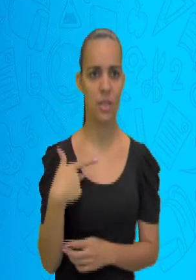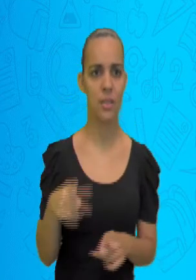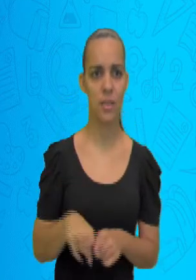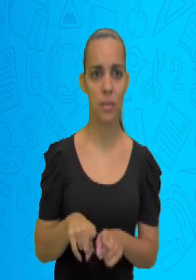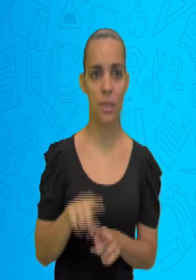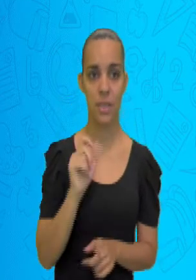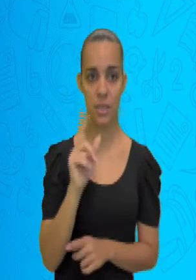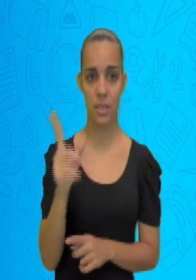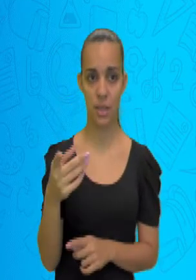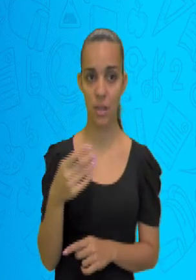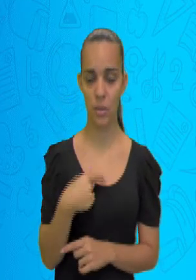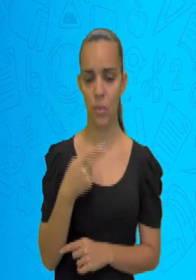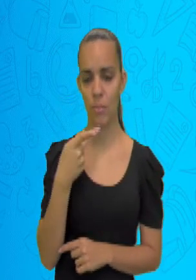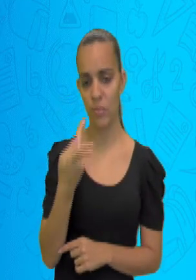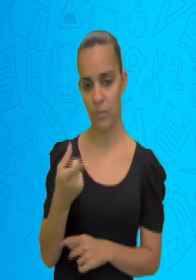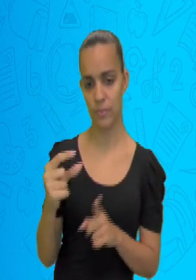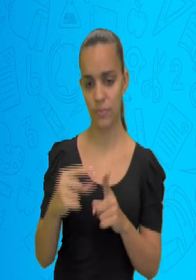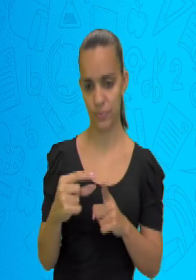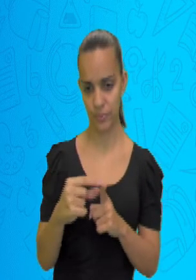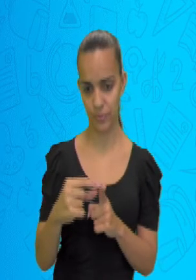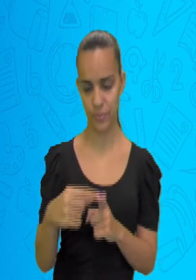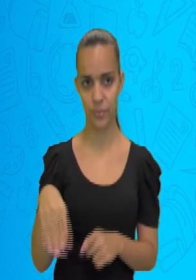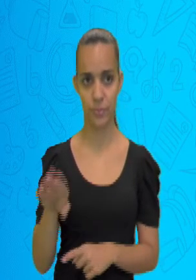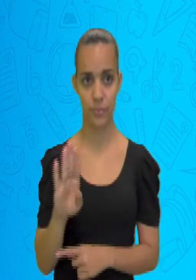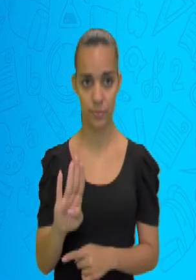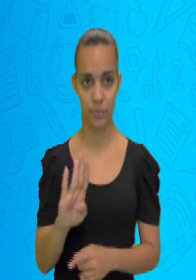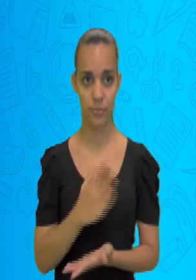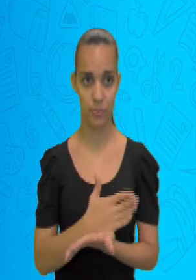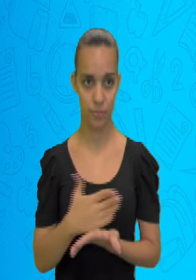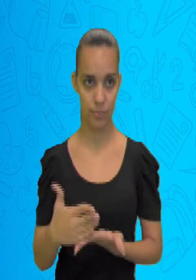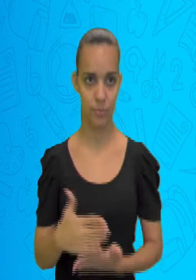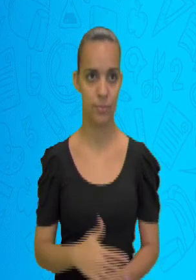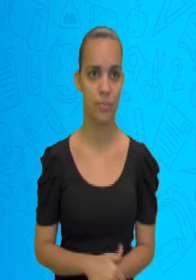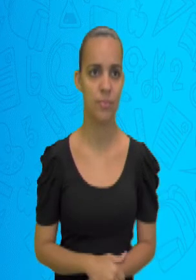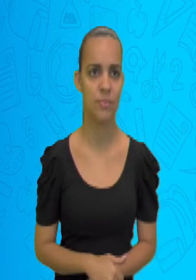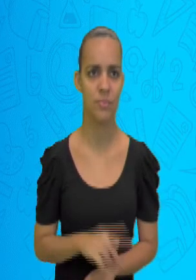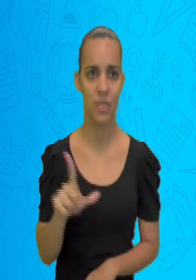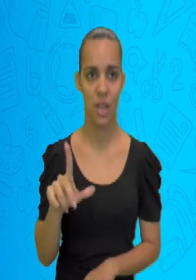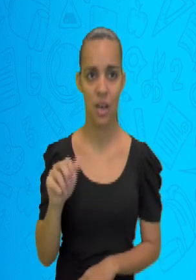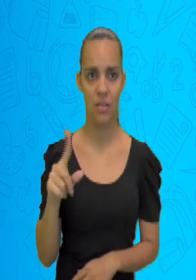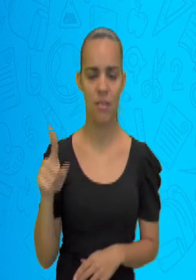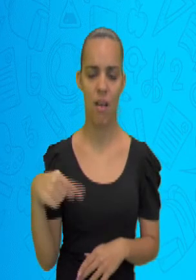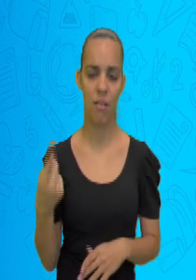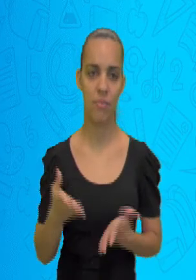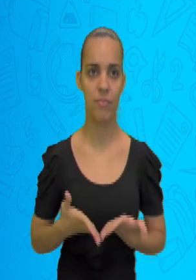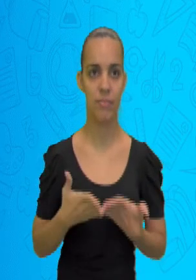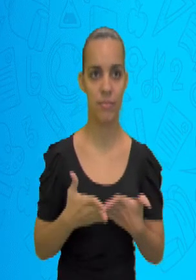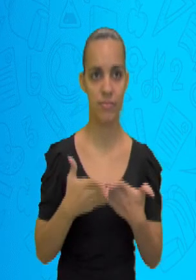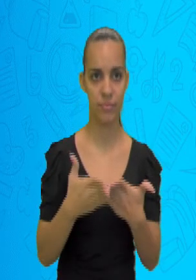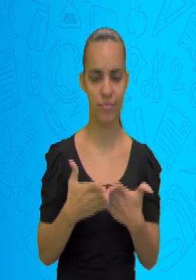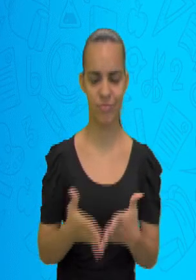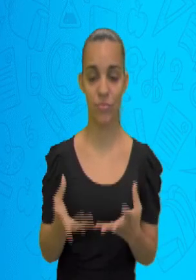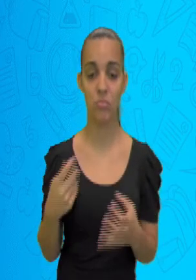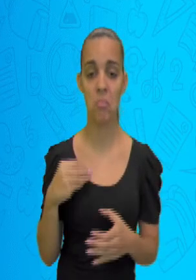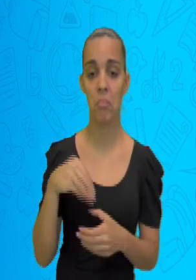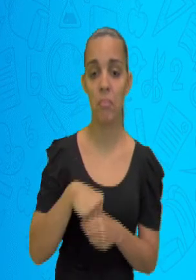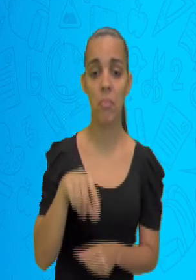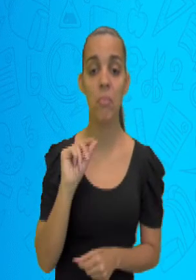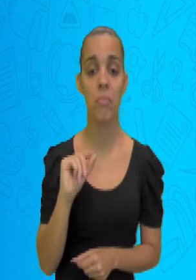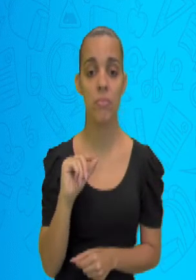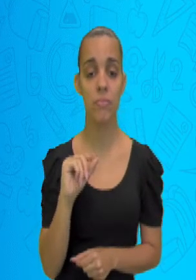uma palavra que comece por B. Lá vai a barquinha carregadinha